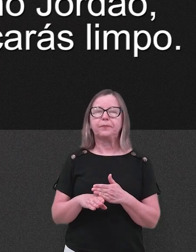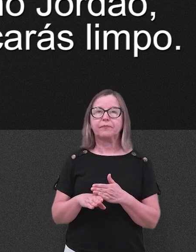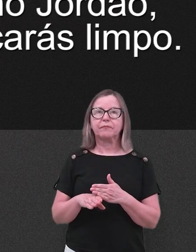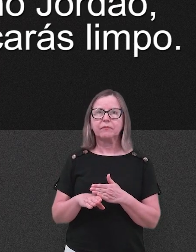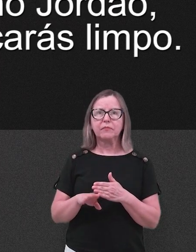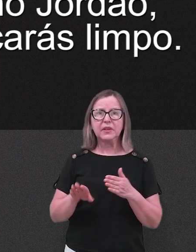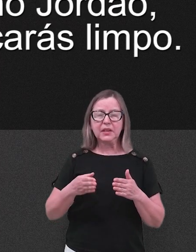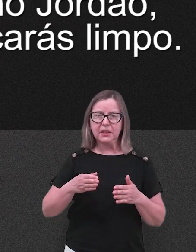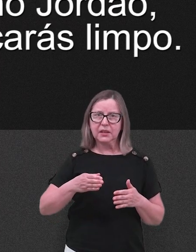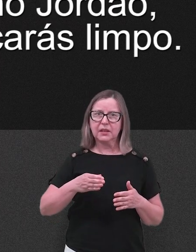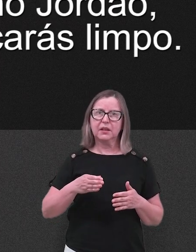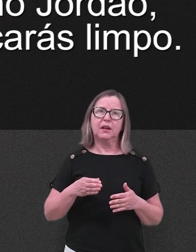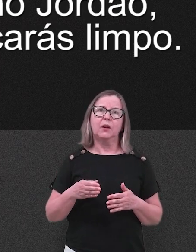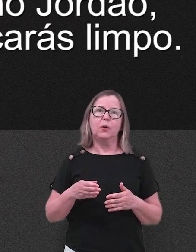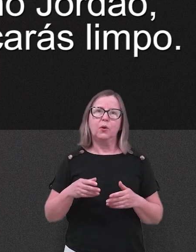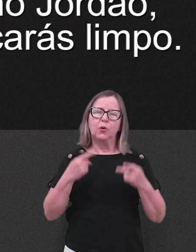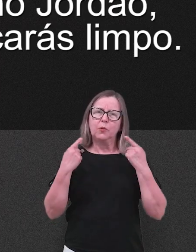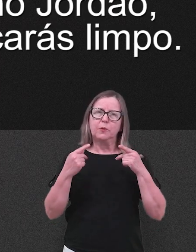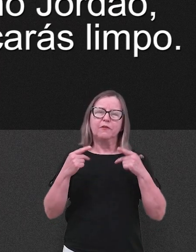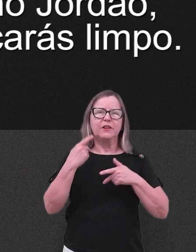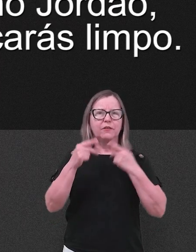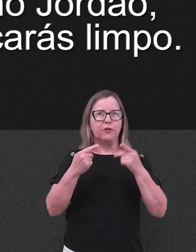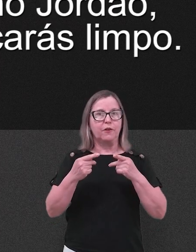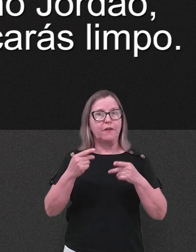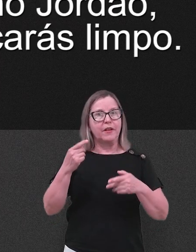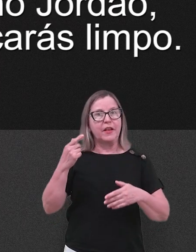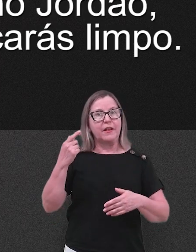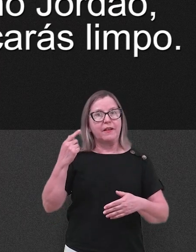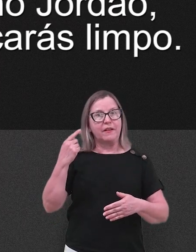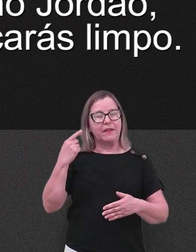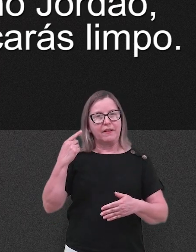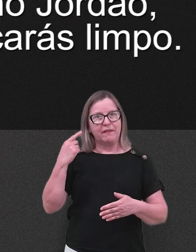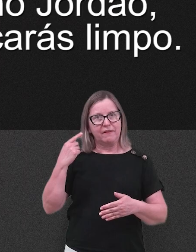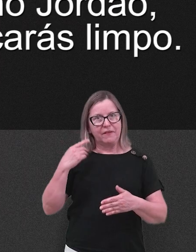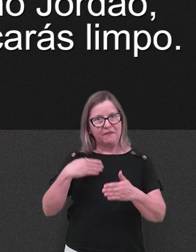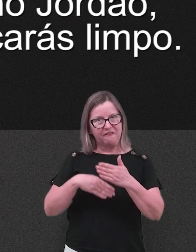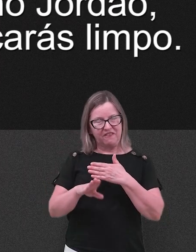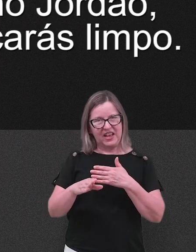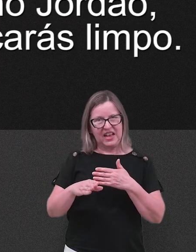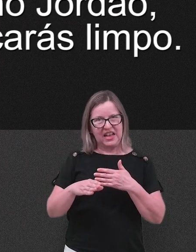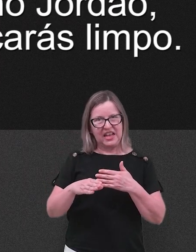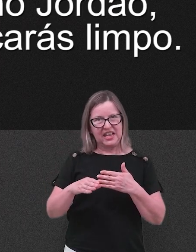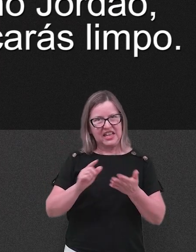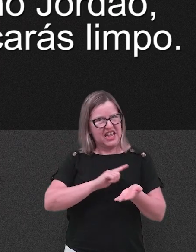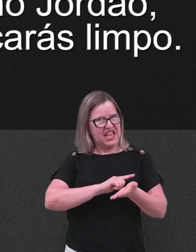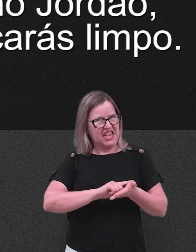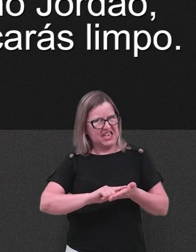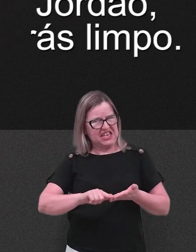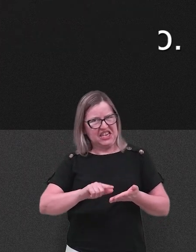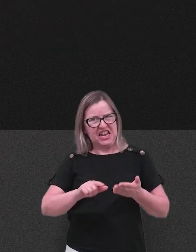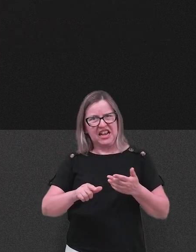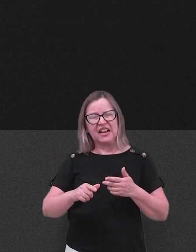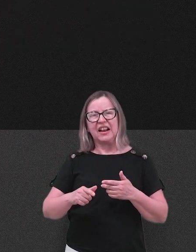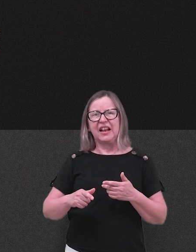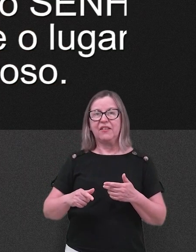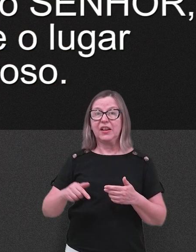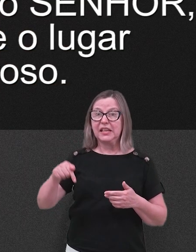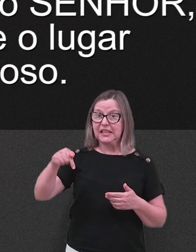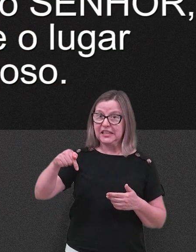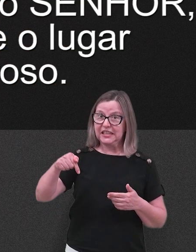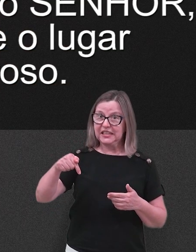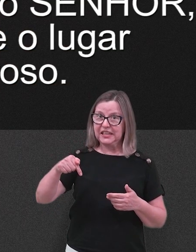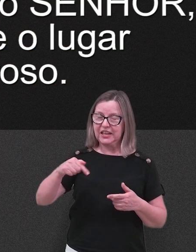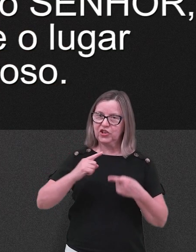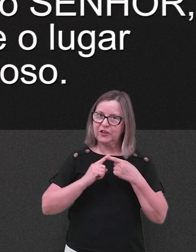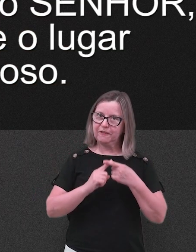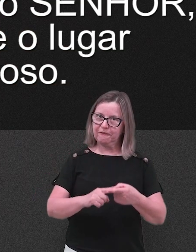lava-te 7 vezes no Jordão, e a tua carne será restaurada, e ficarás limpo. Naamã,